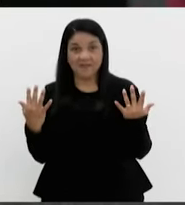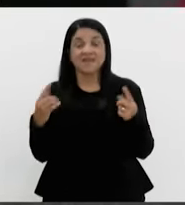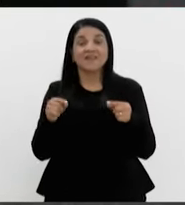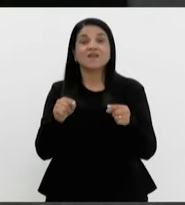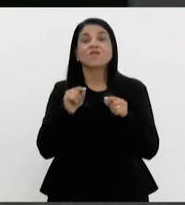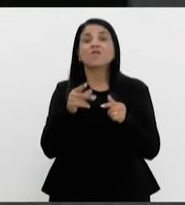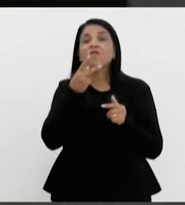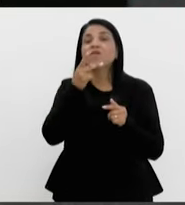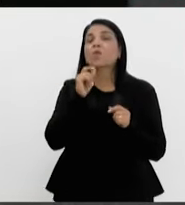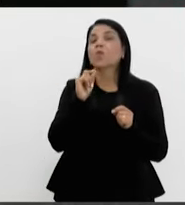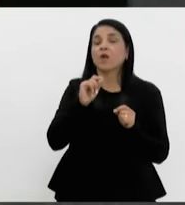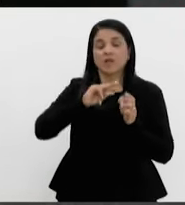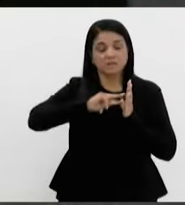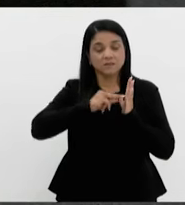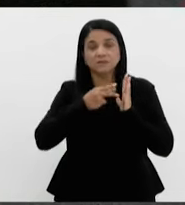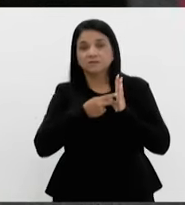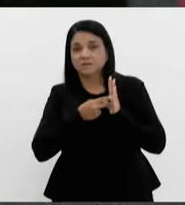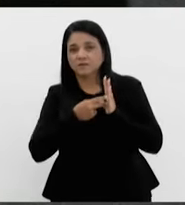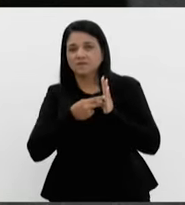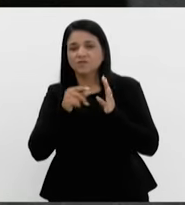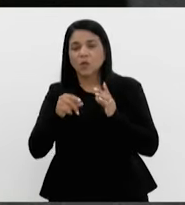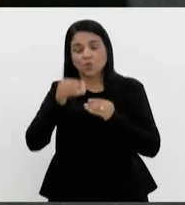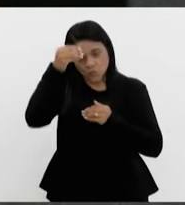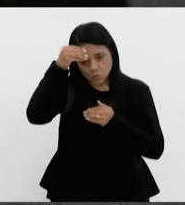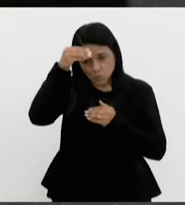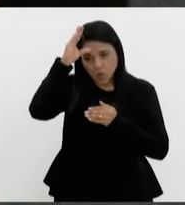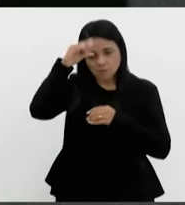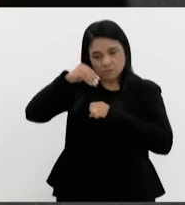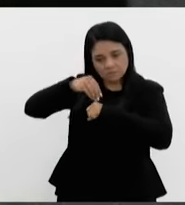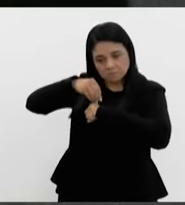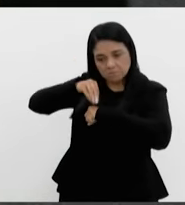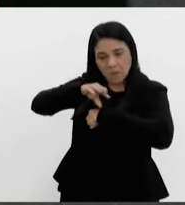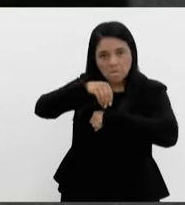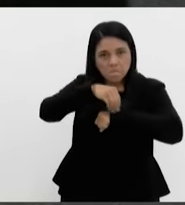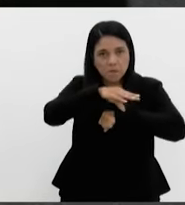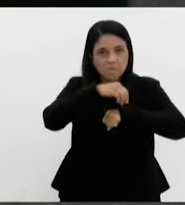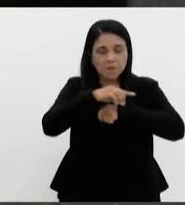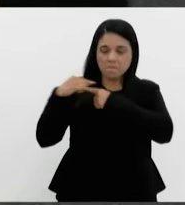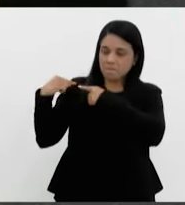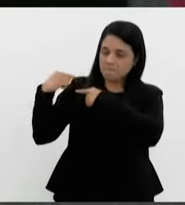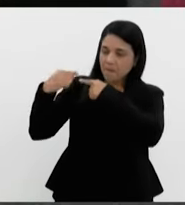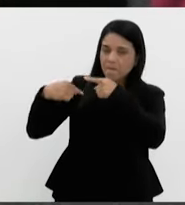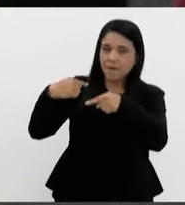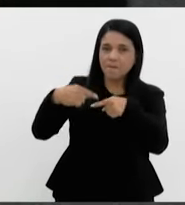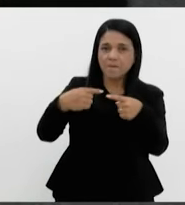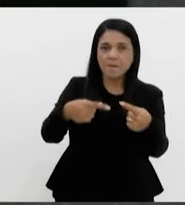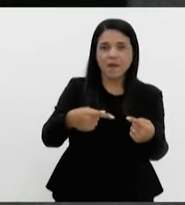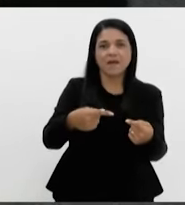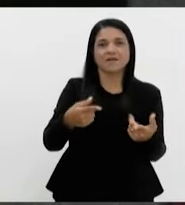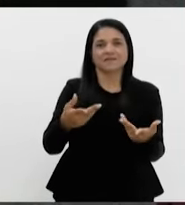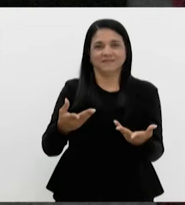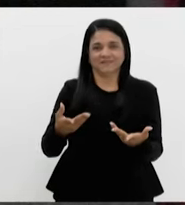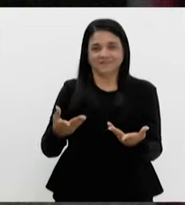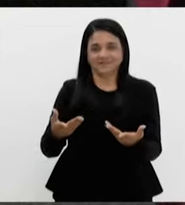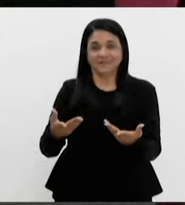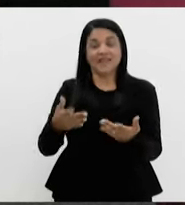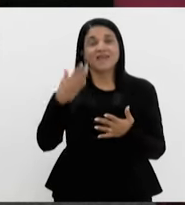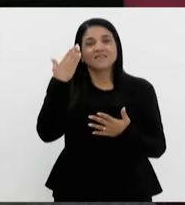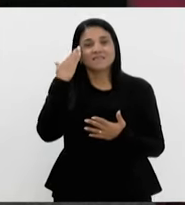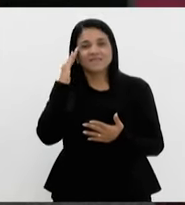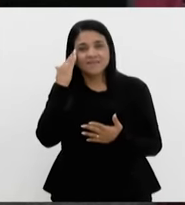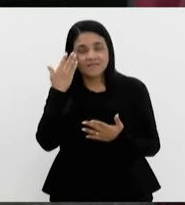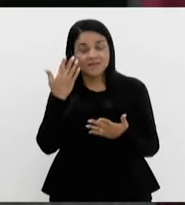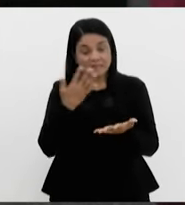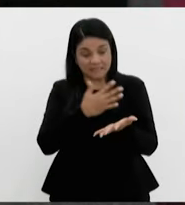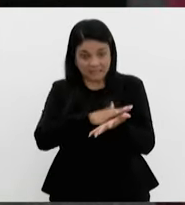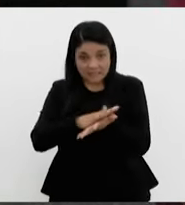da passagem de conhecimento, né, da garantia da continuidade da ancestralidade caminhando adiante. É você entender que para ter